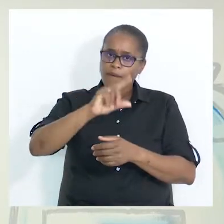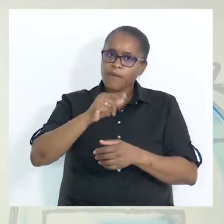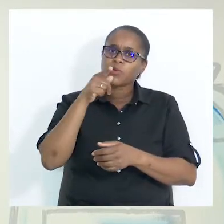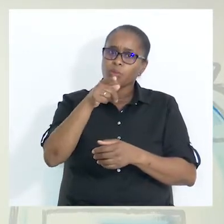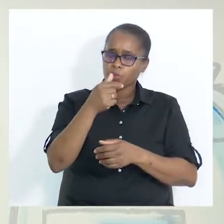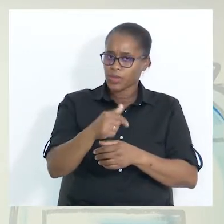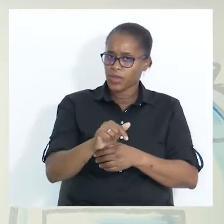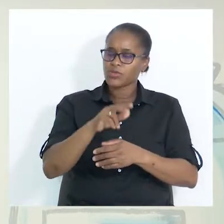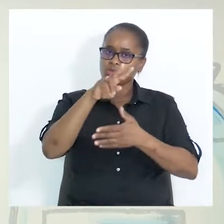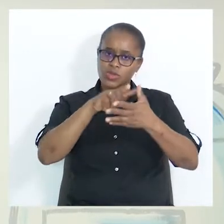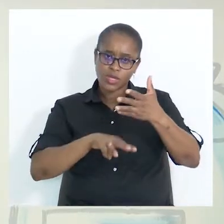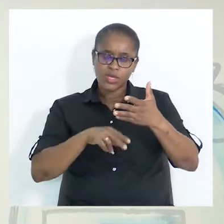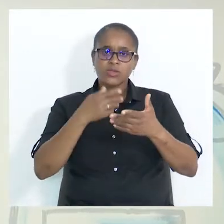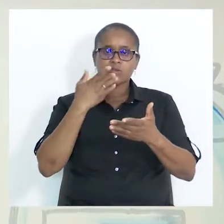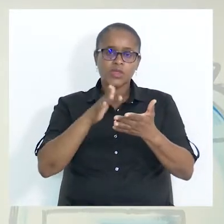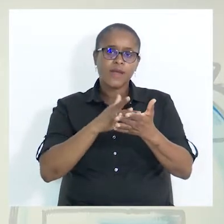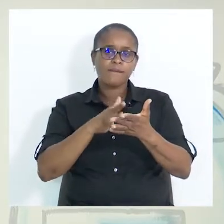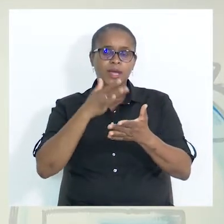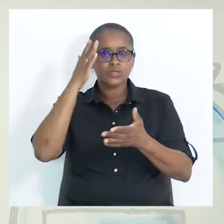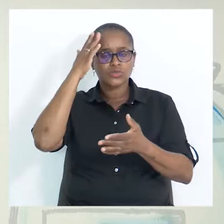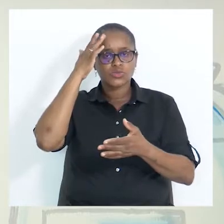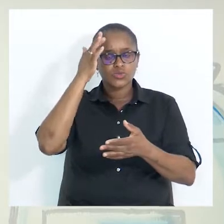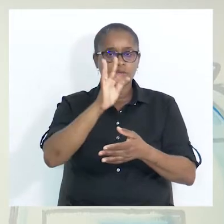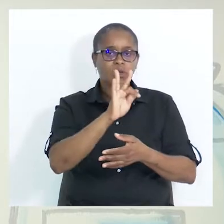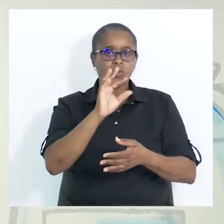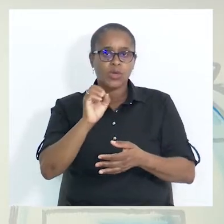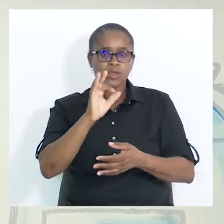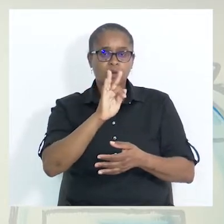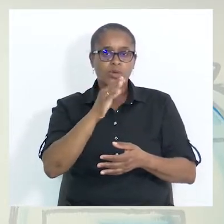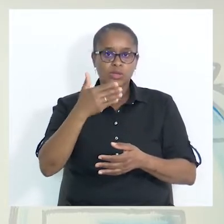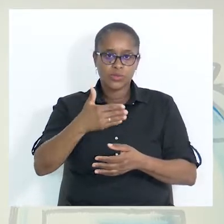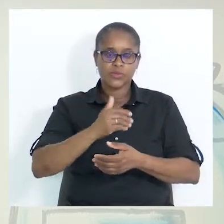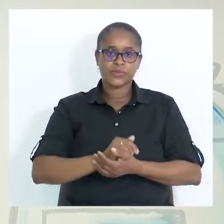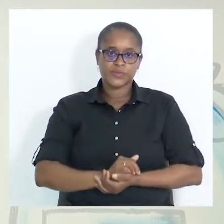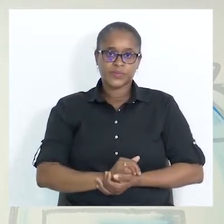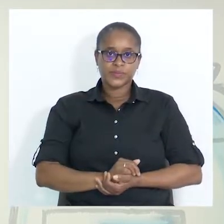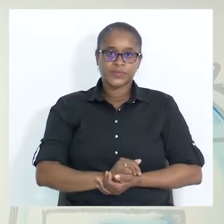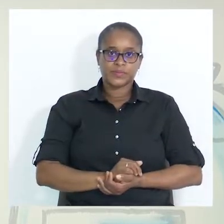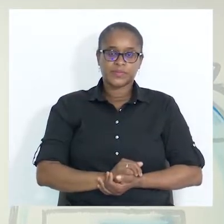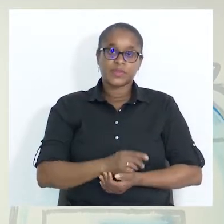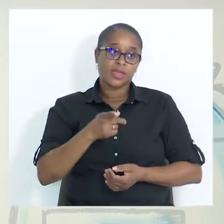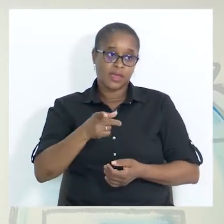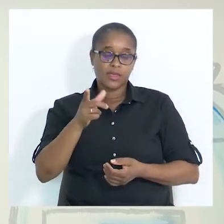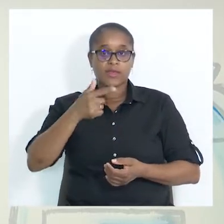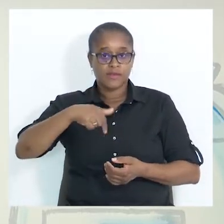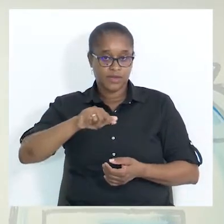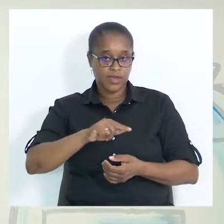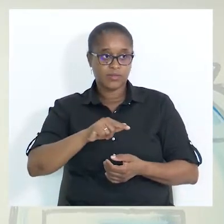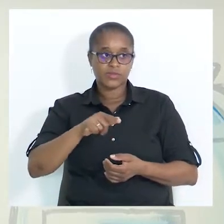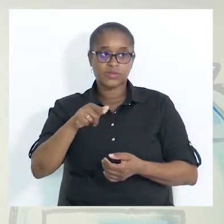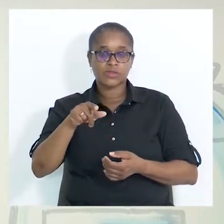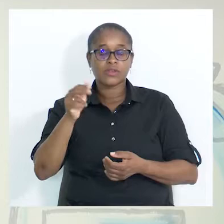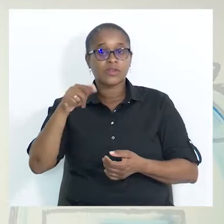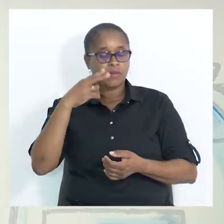tu tens os textos das páginas 40 e 41. É aí que nós vamos focar